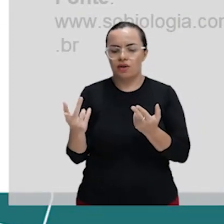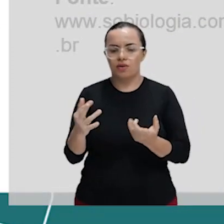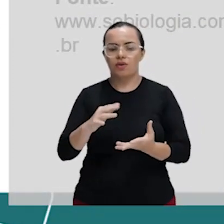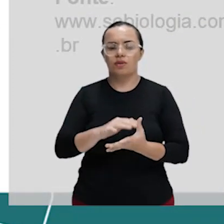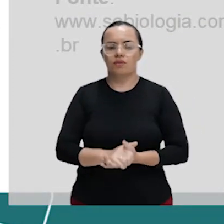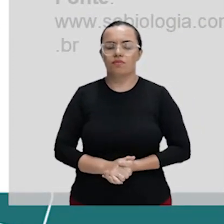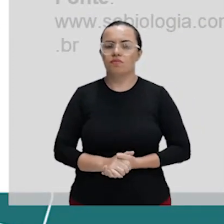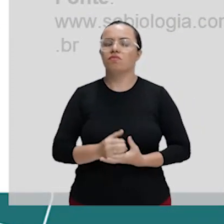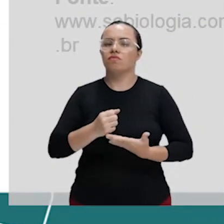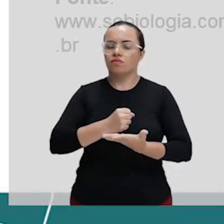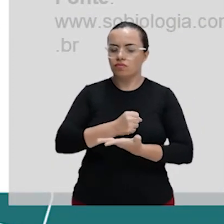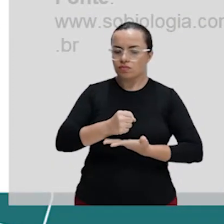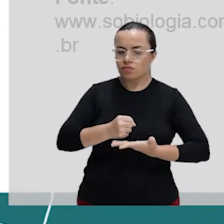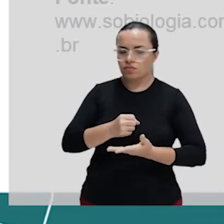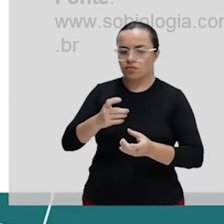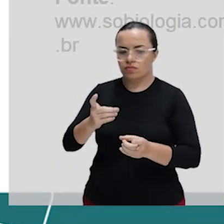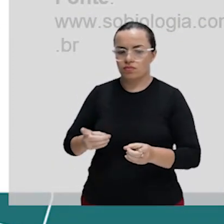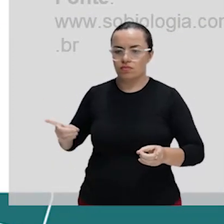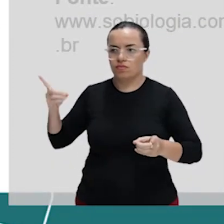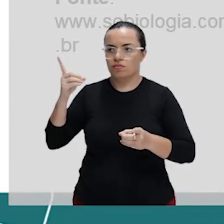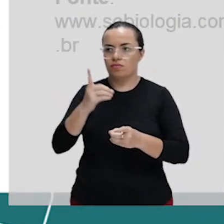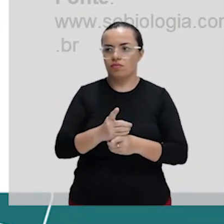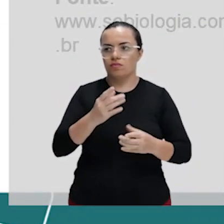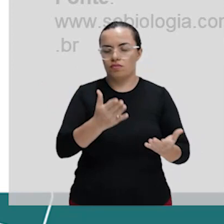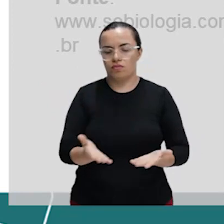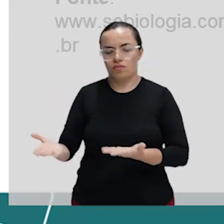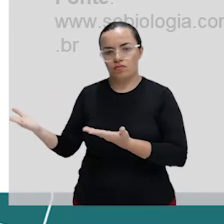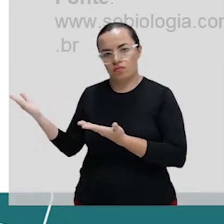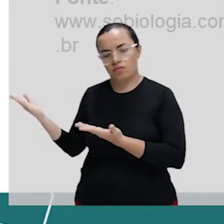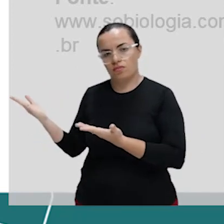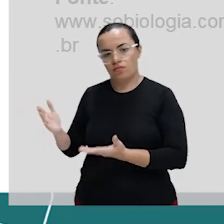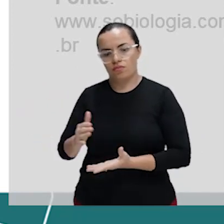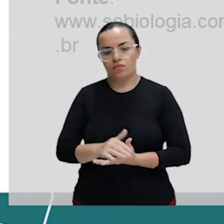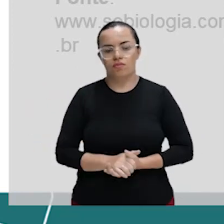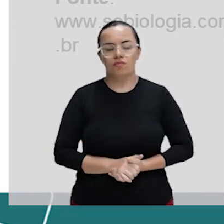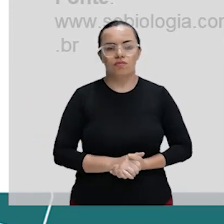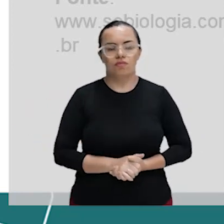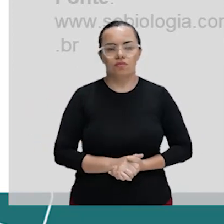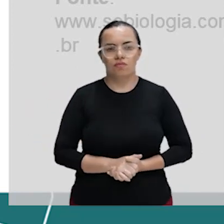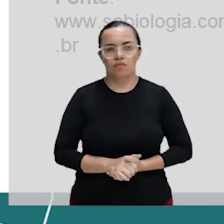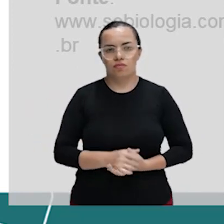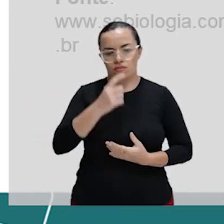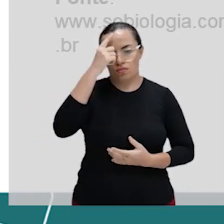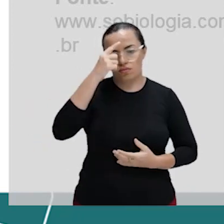basicamente, nós vamos encontrar o quê? 9 grupos de 2 em 2